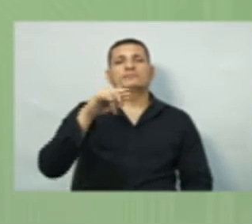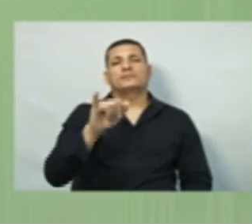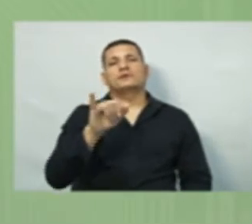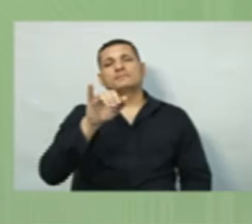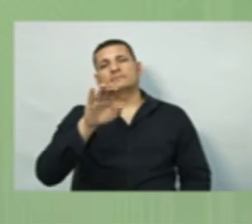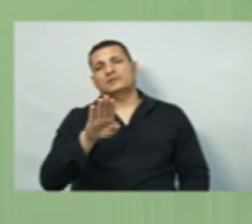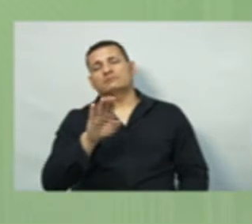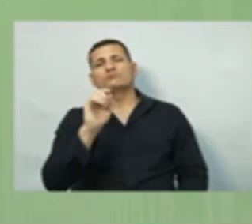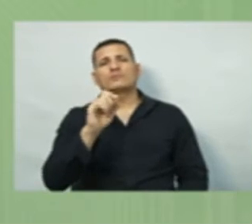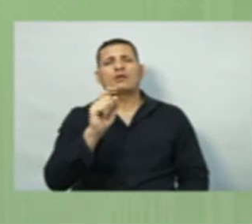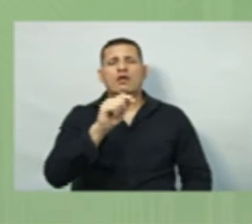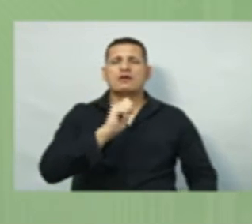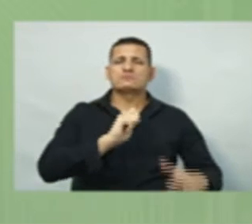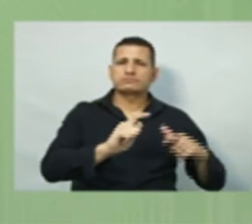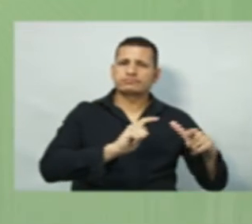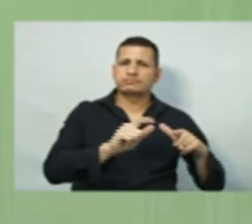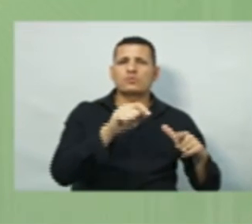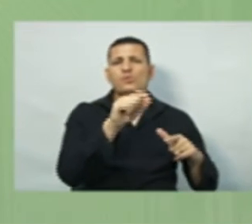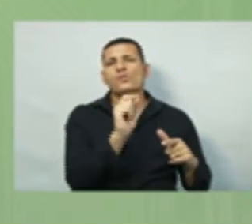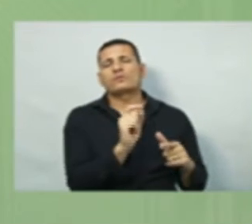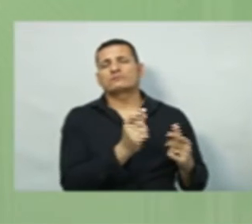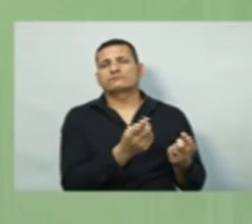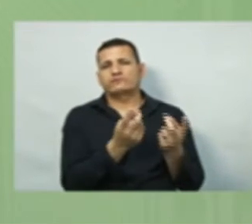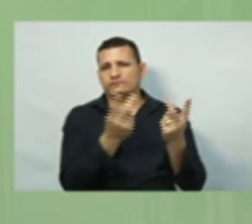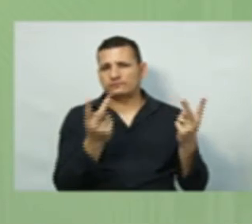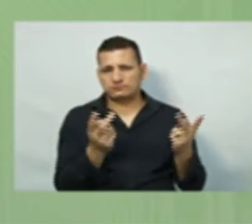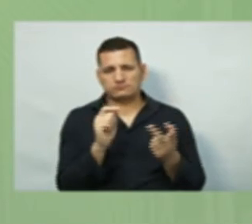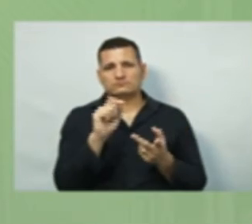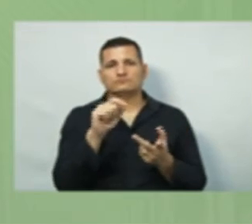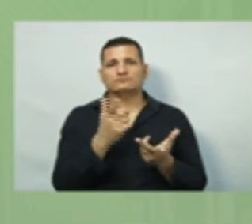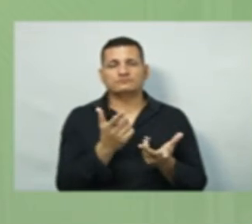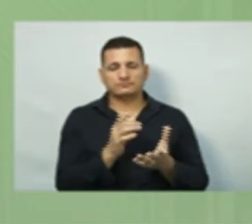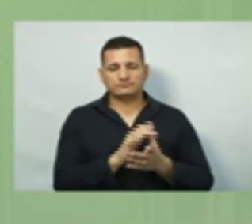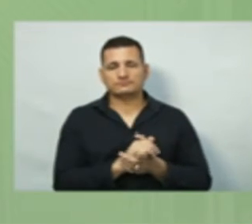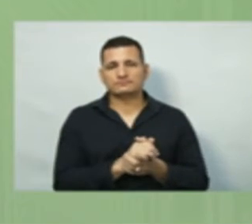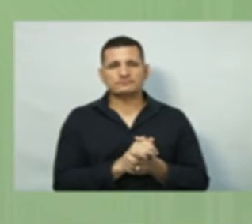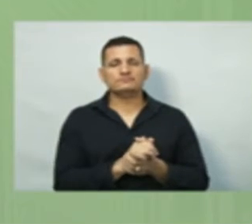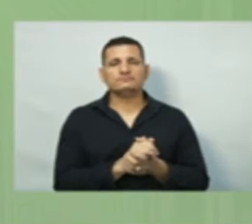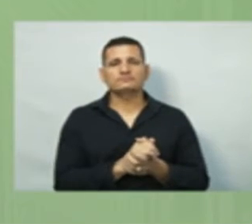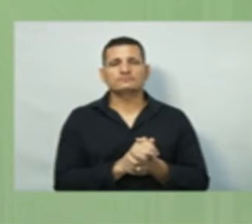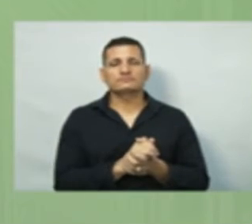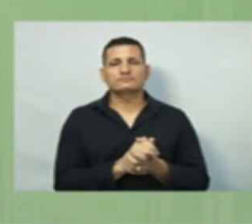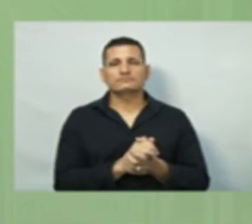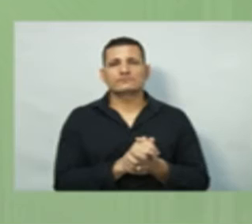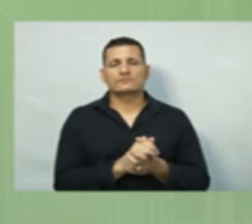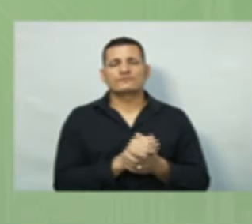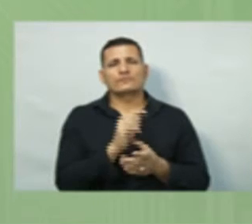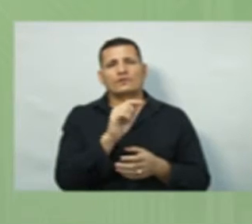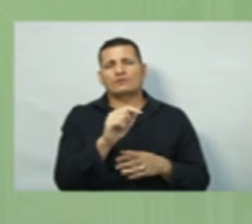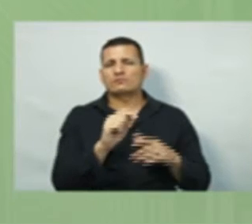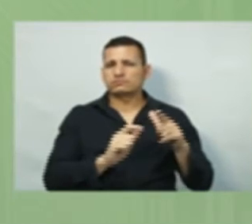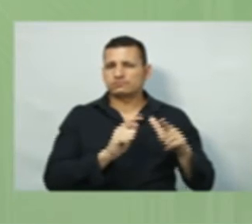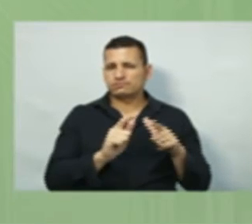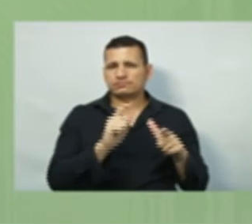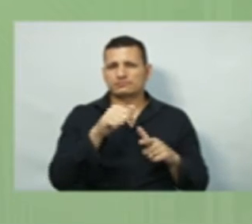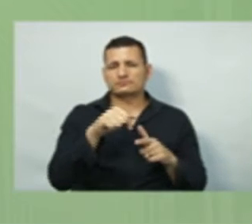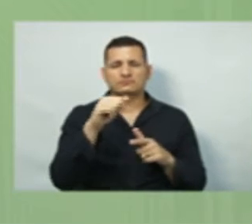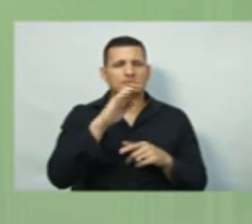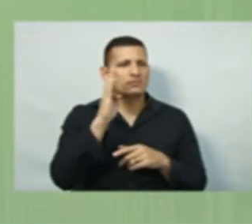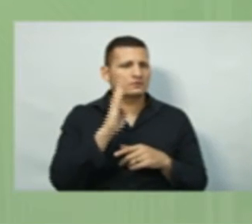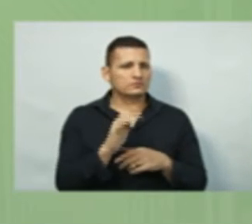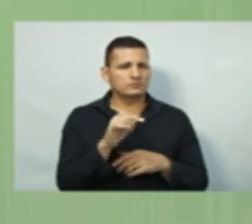de riquezas de um país, ou seja, em relação à nossa produção de riquezas nacionais, quanto que nós